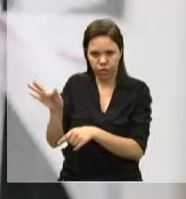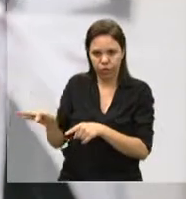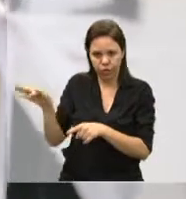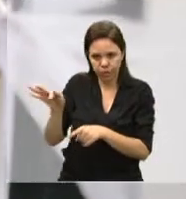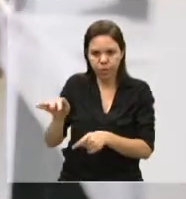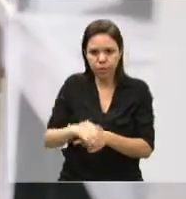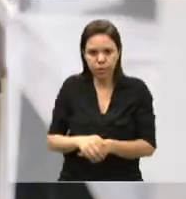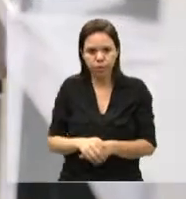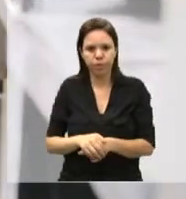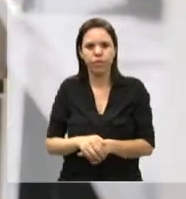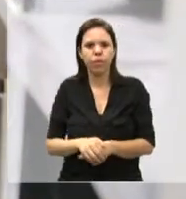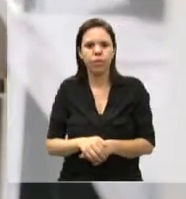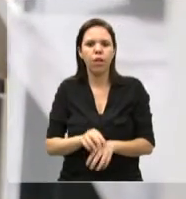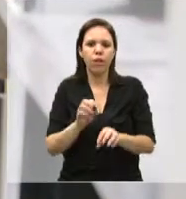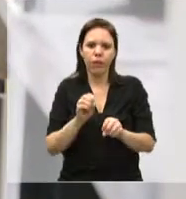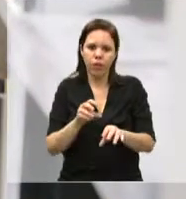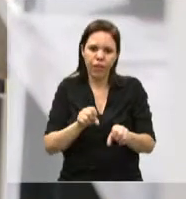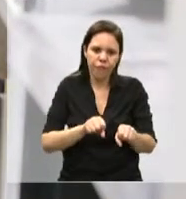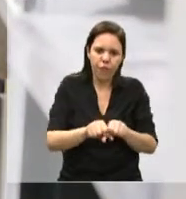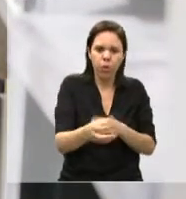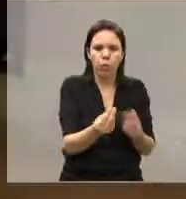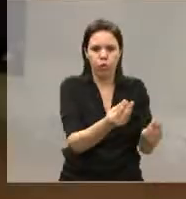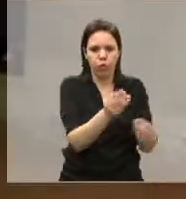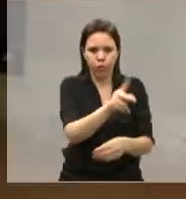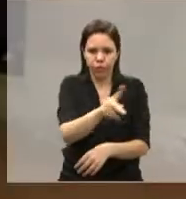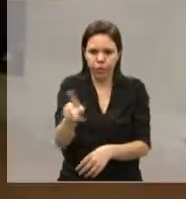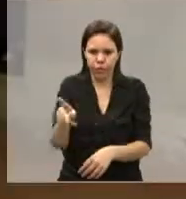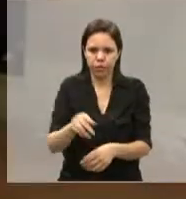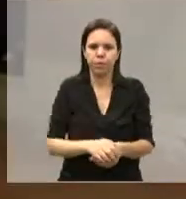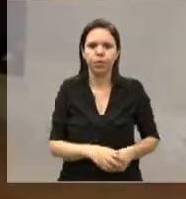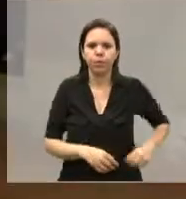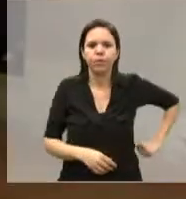universidades. A gente forma muitos professores, a gente forma muitos